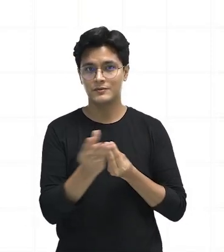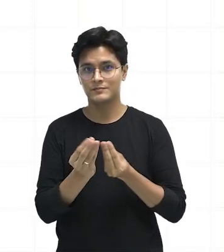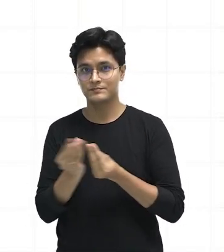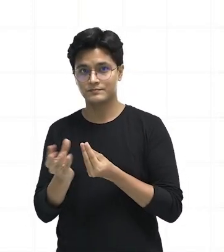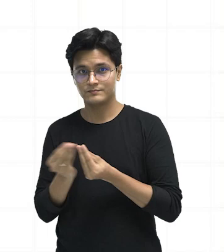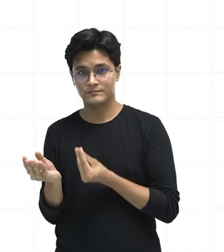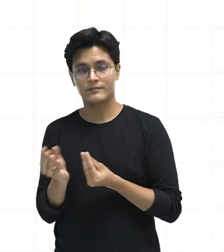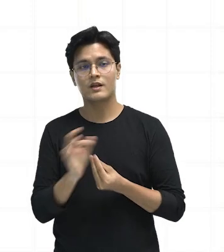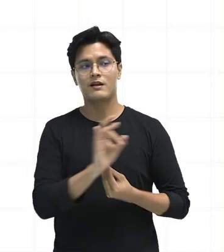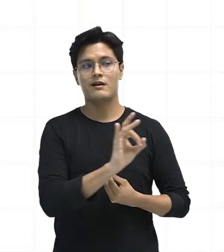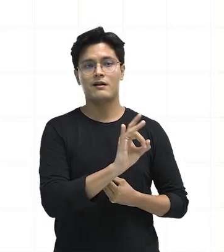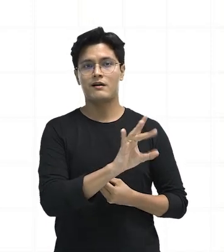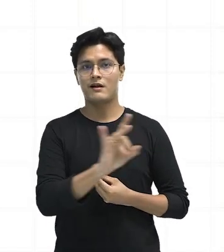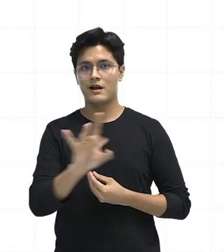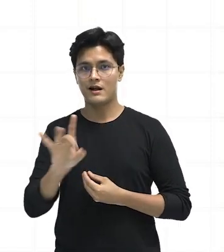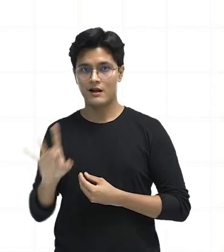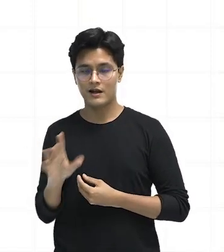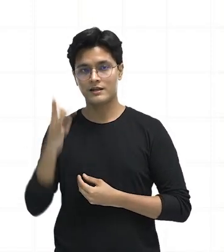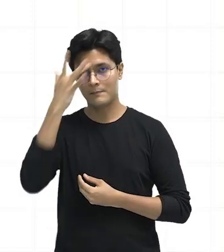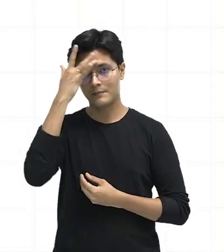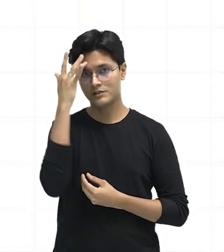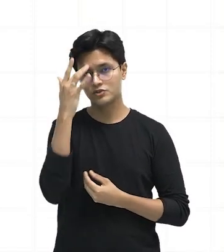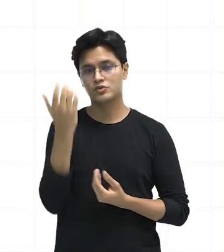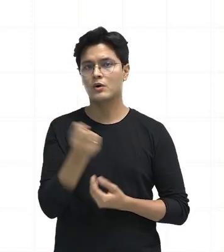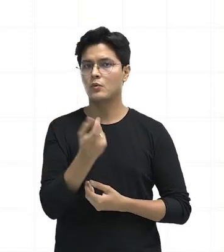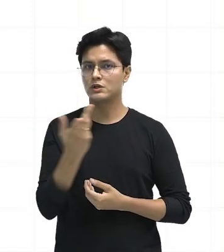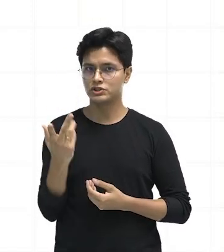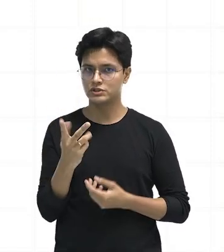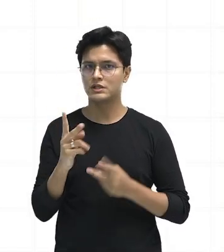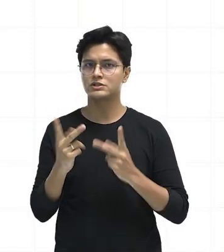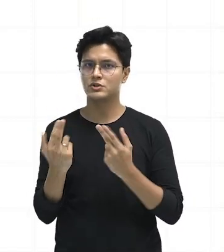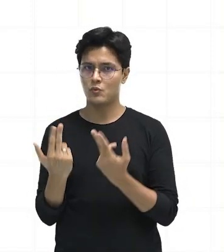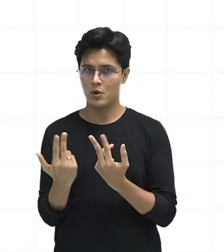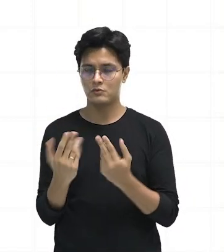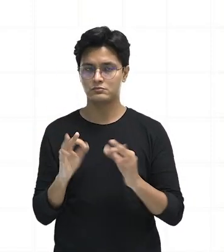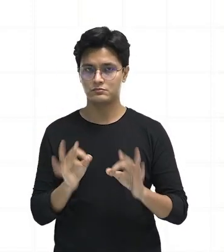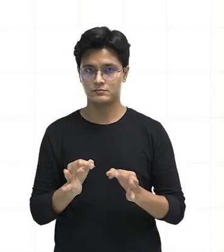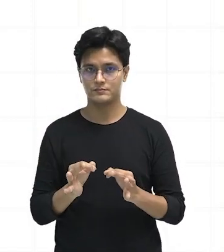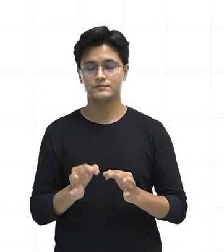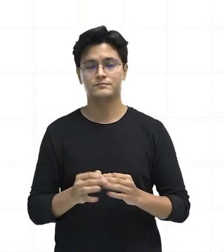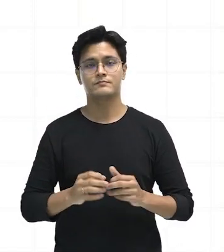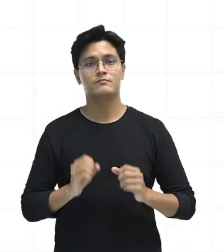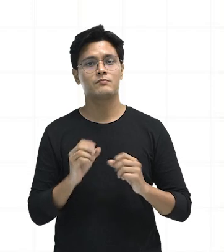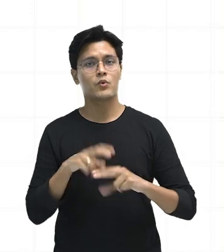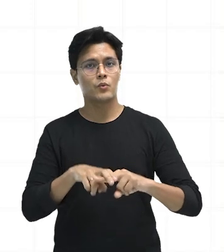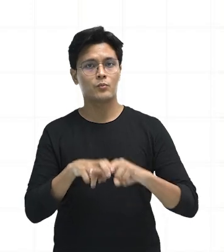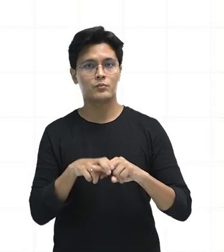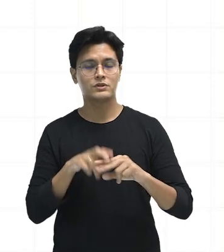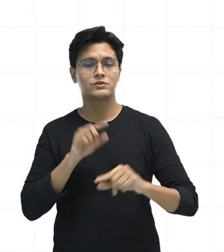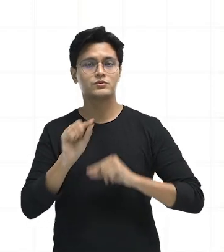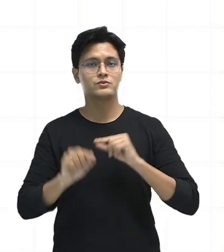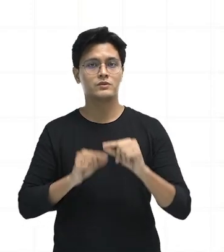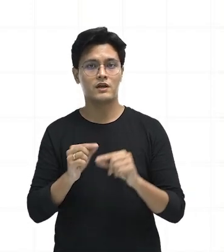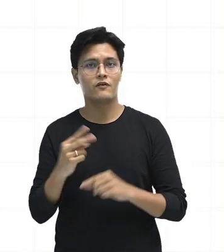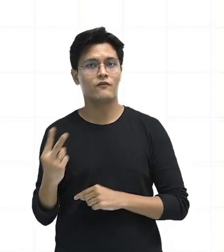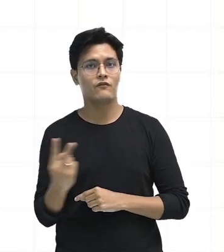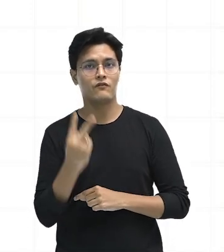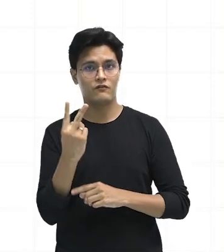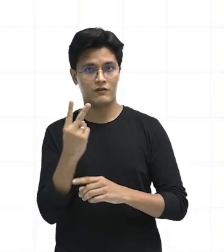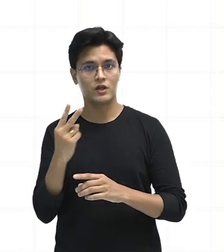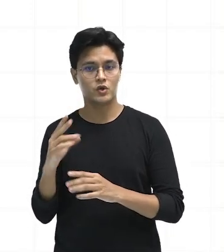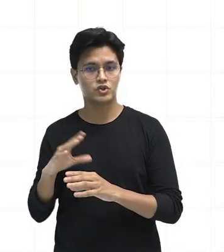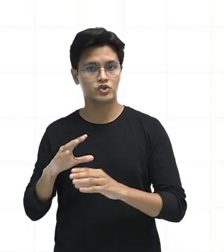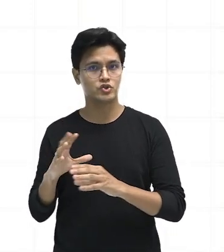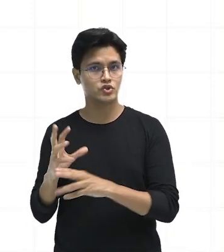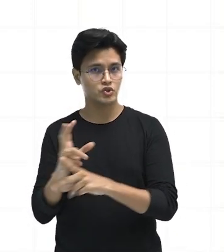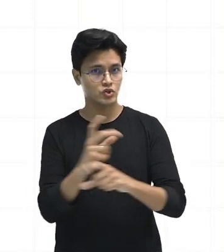que cada pessoa receberia a mesma quantidade, tá? Ok? Por isso que nós pegamos o valor total,